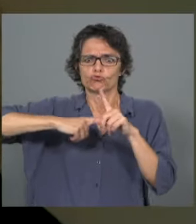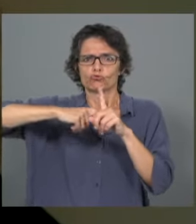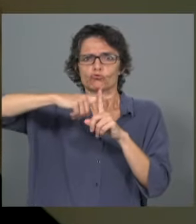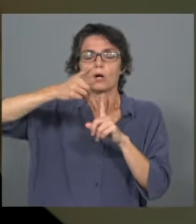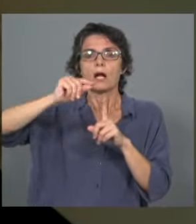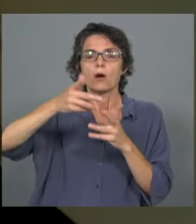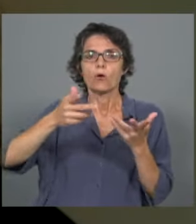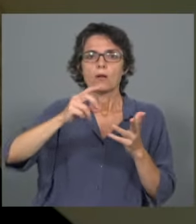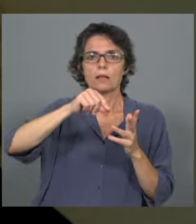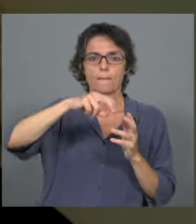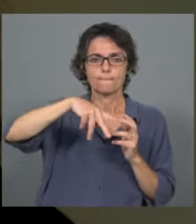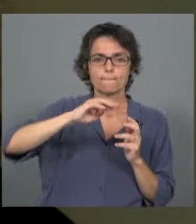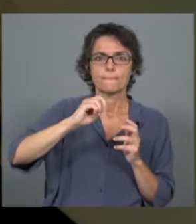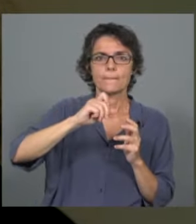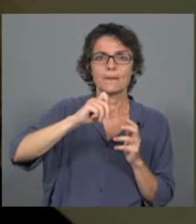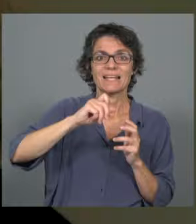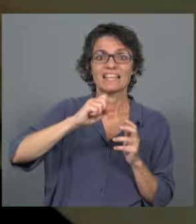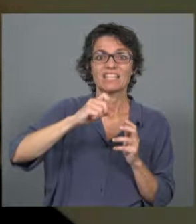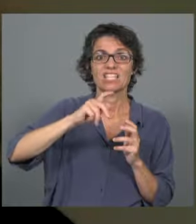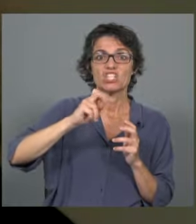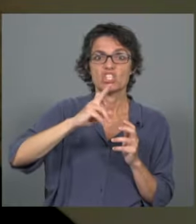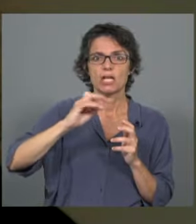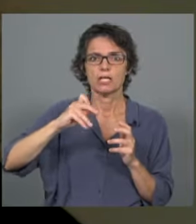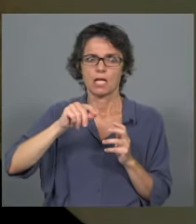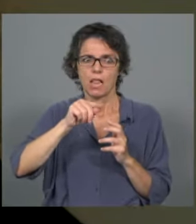muitos conflitos políticos e sociais, mas